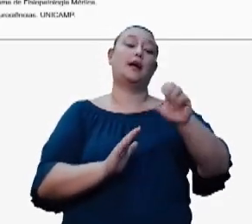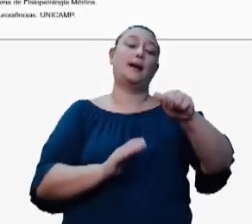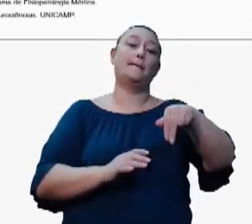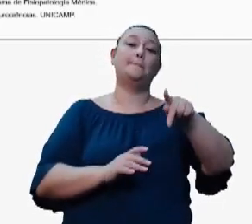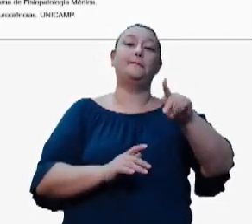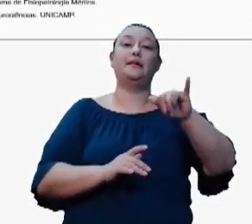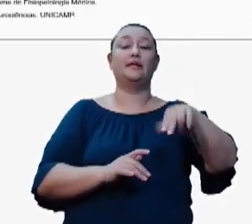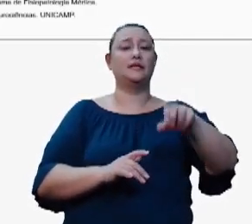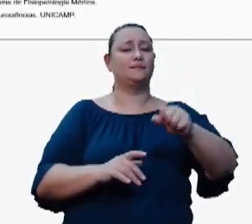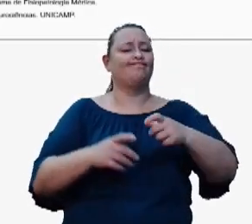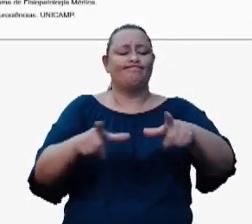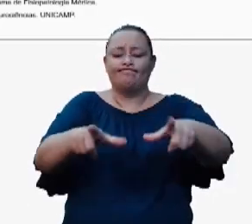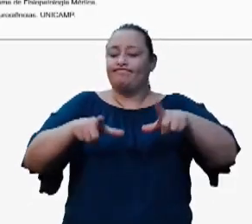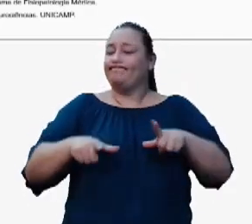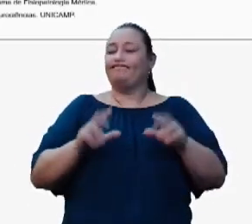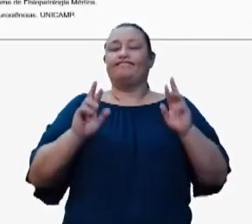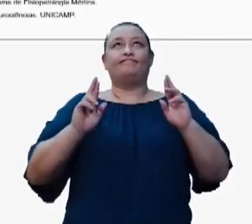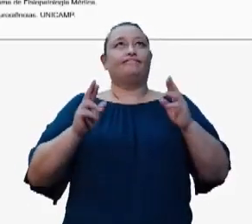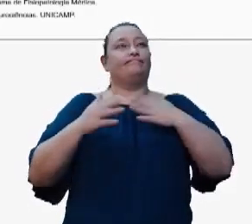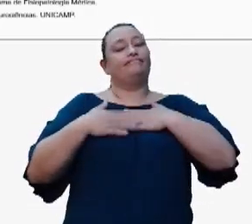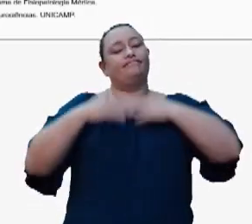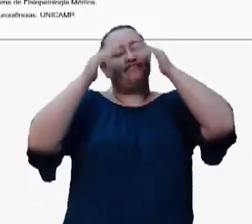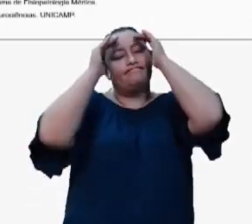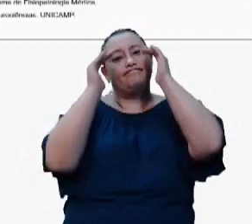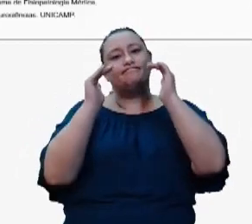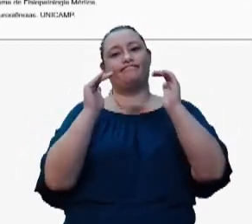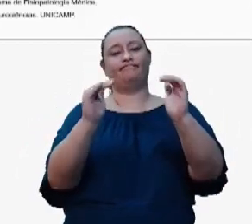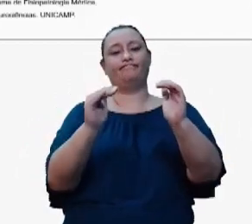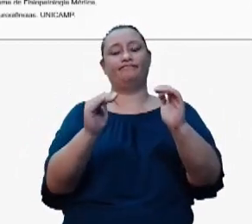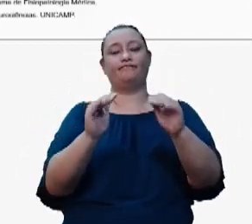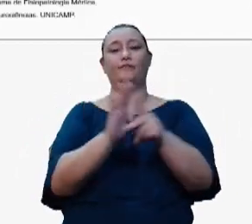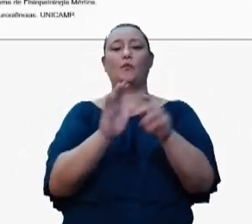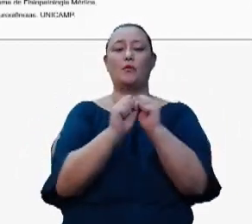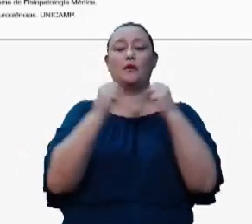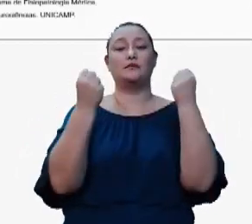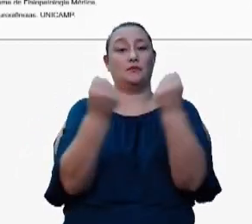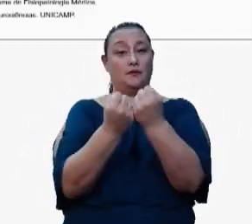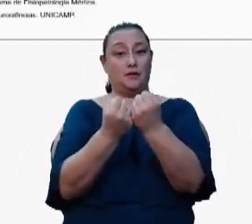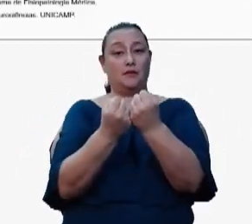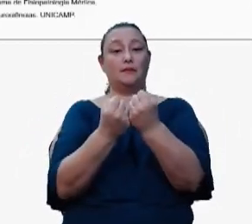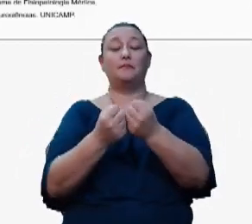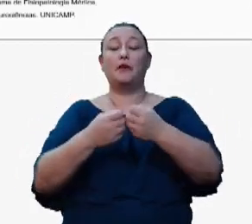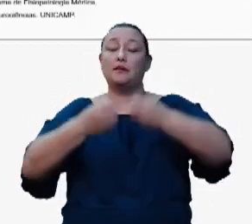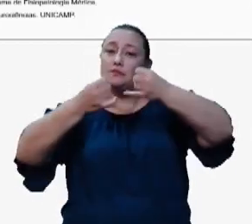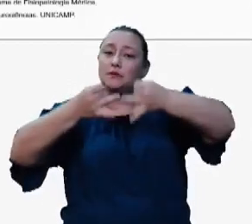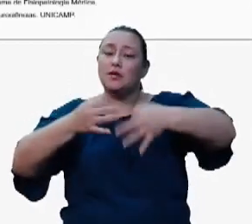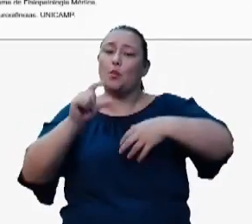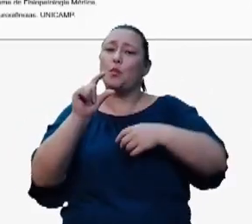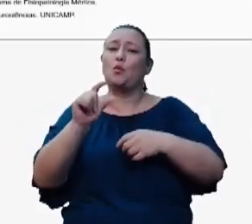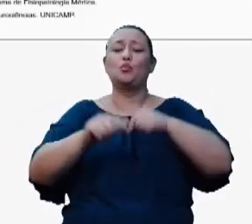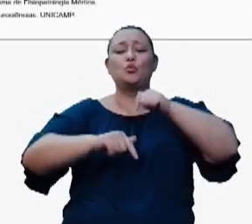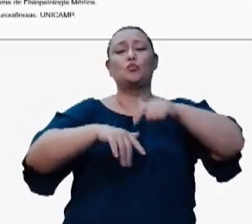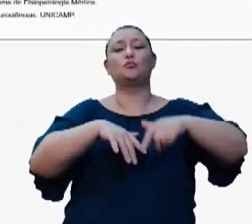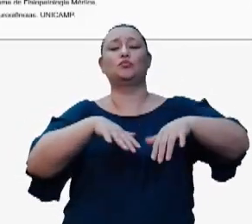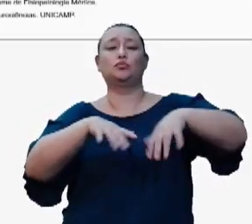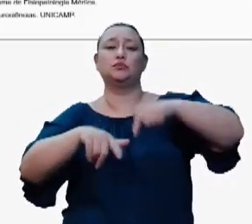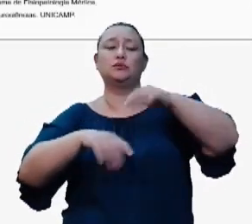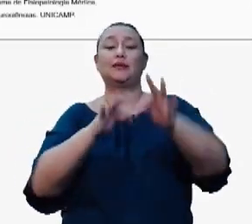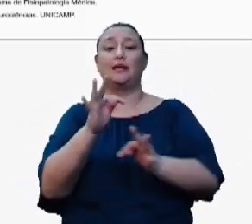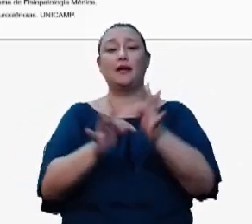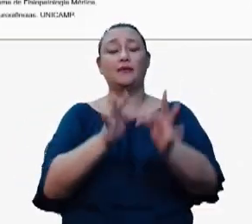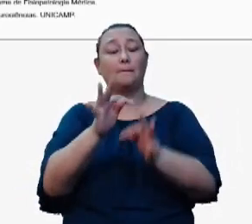sinto honrada pelo convite da Associação de Paraparesia Espástica do Brasil para falar um pouco do tratamento alternativo